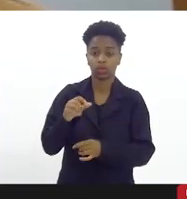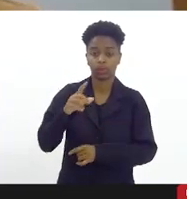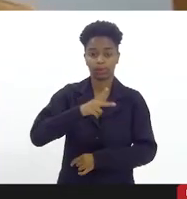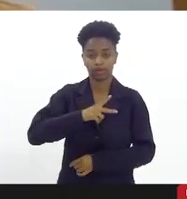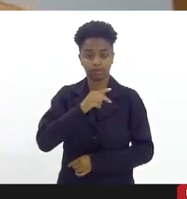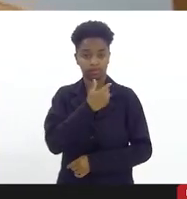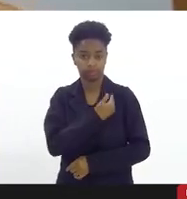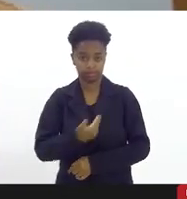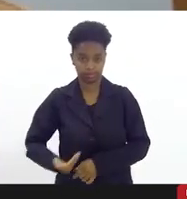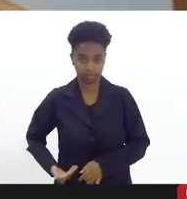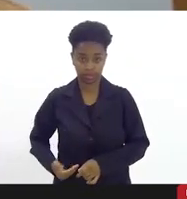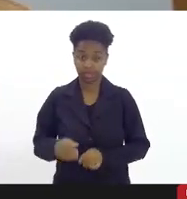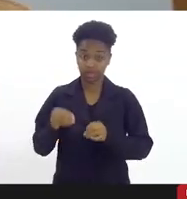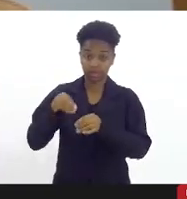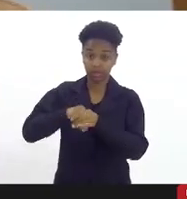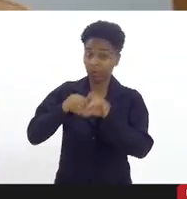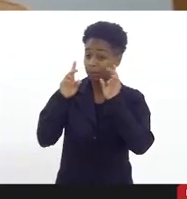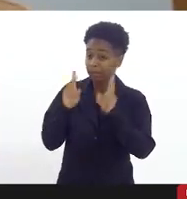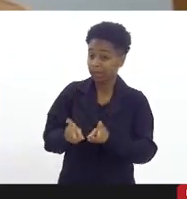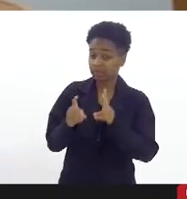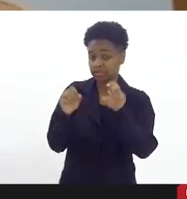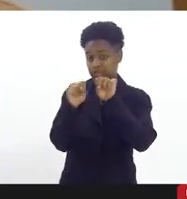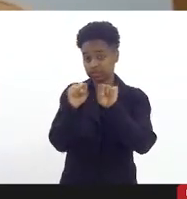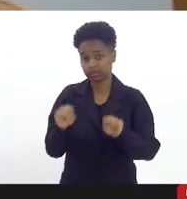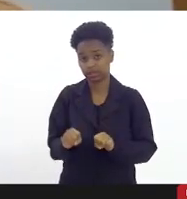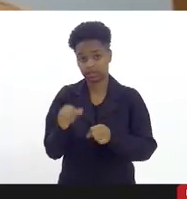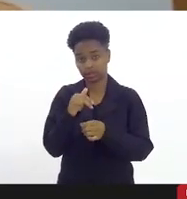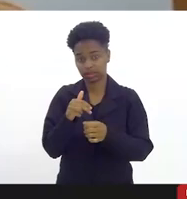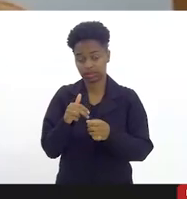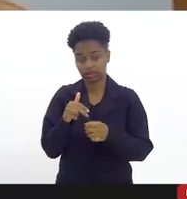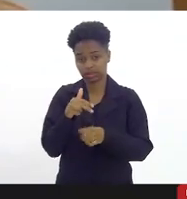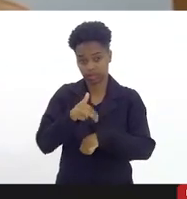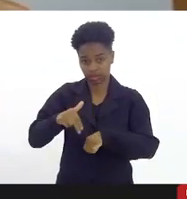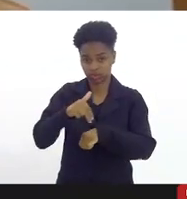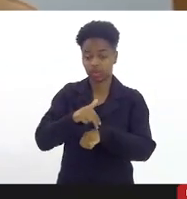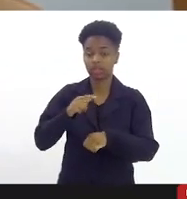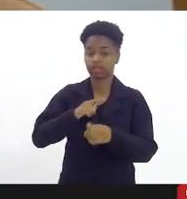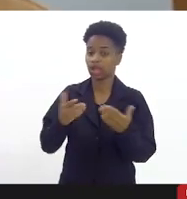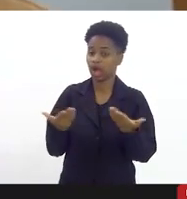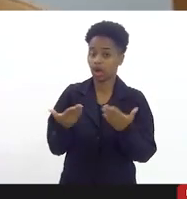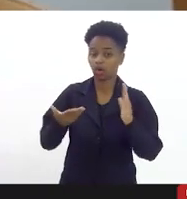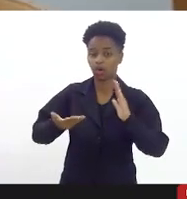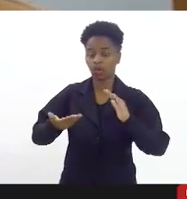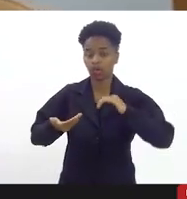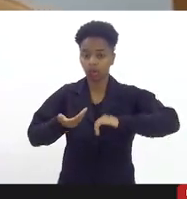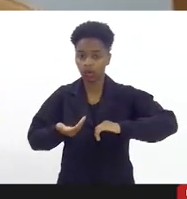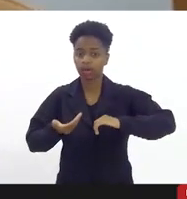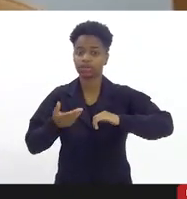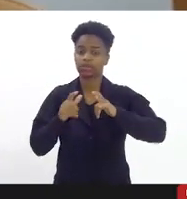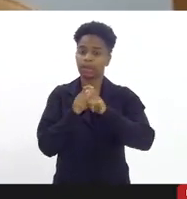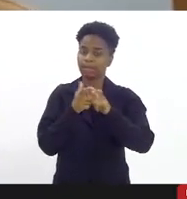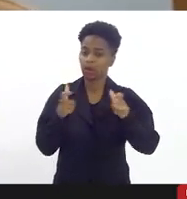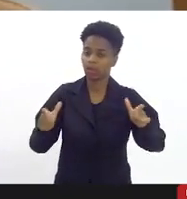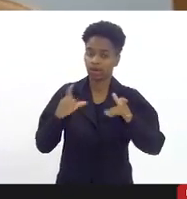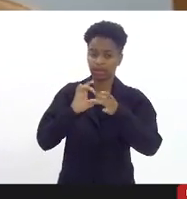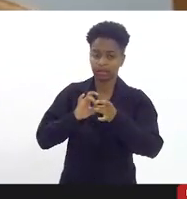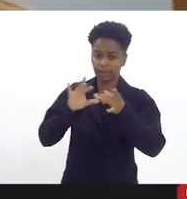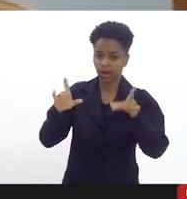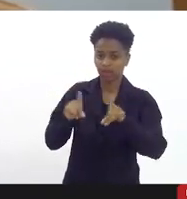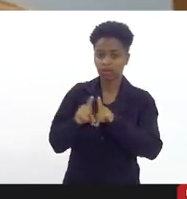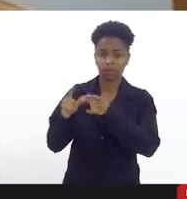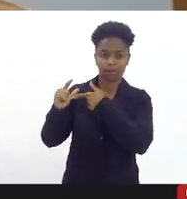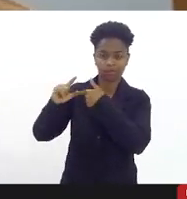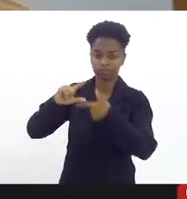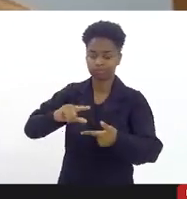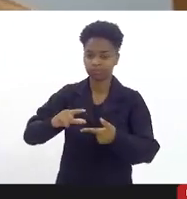Nacional o que está acontecendo no Congresso agora na Câmara dos Deputados sobre uma maioria Liberal do conservadora